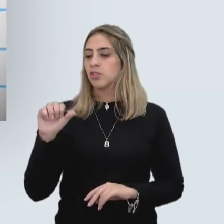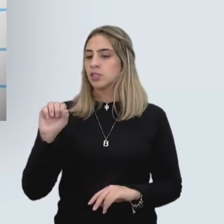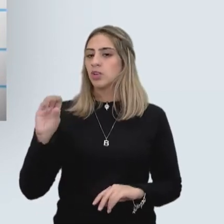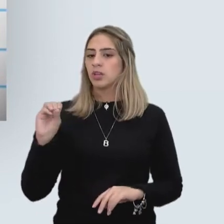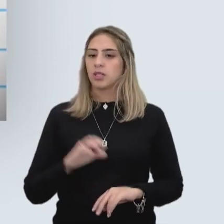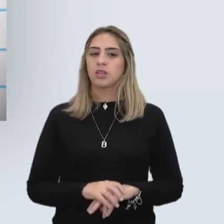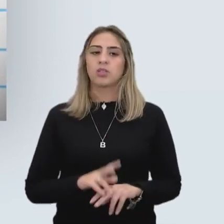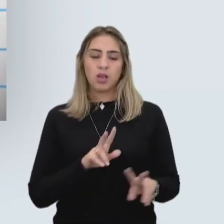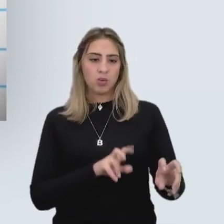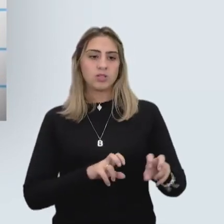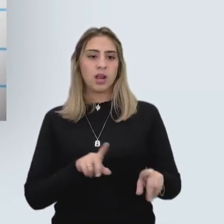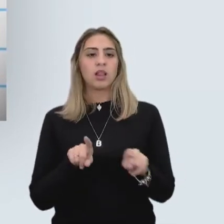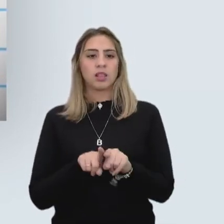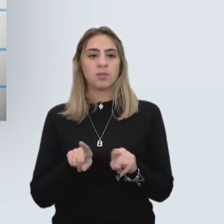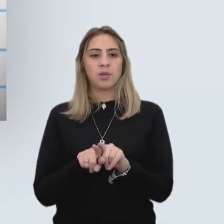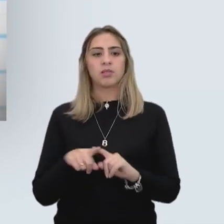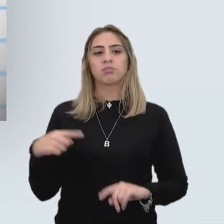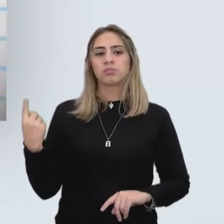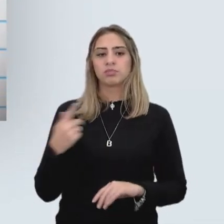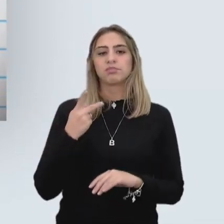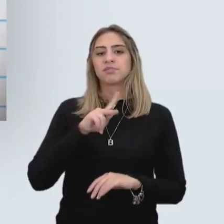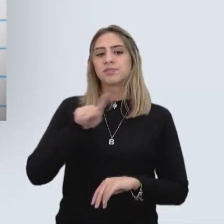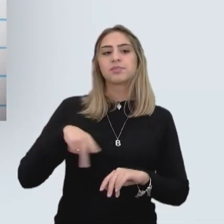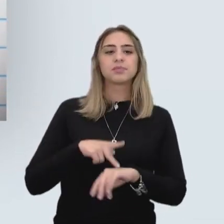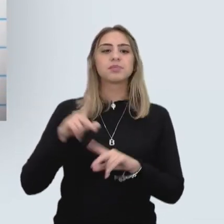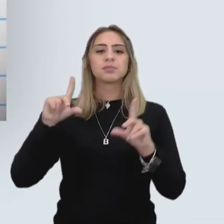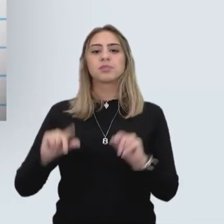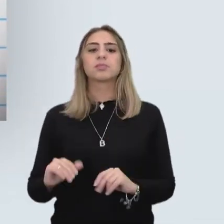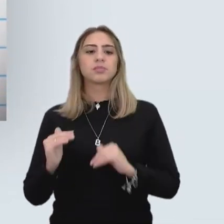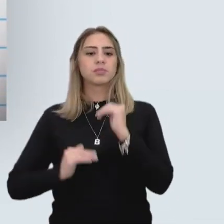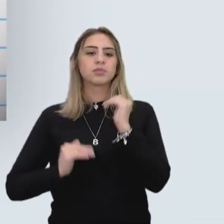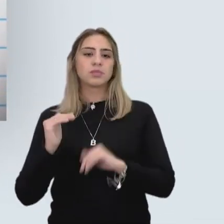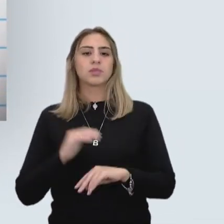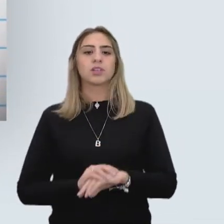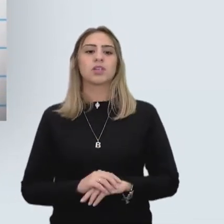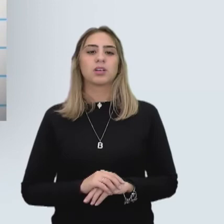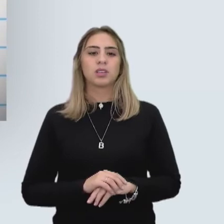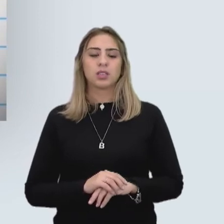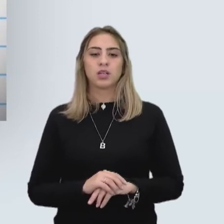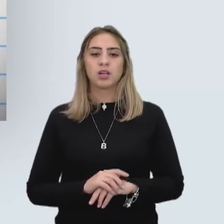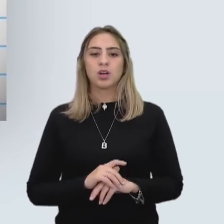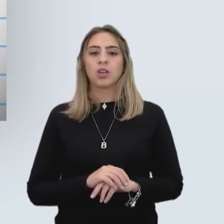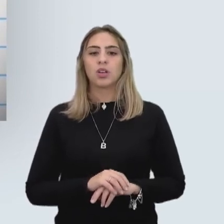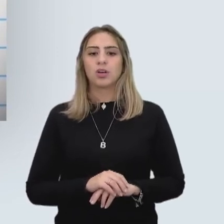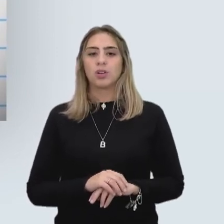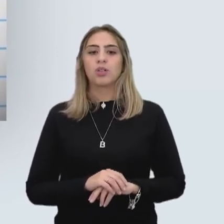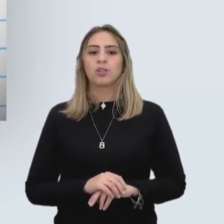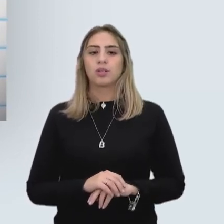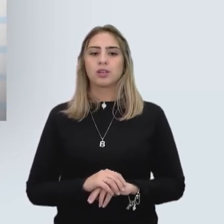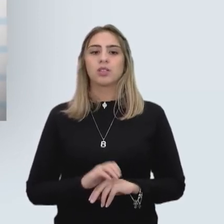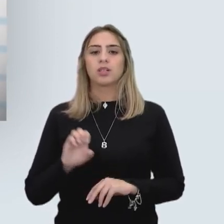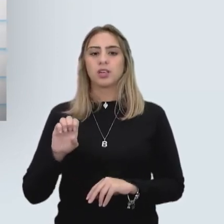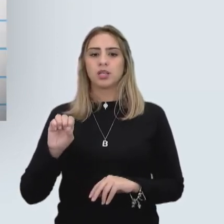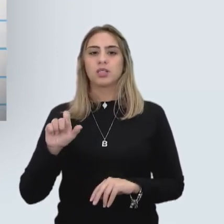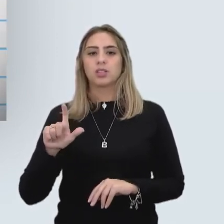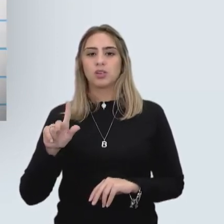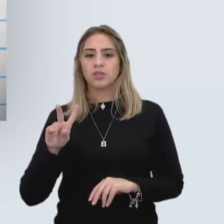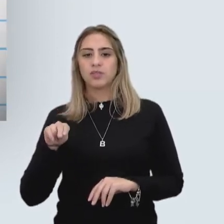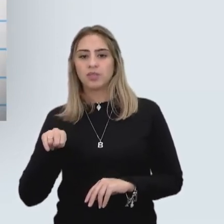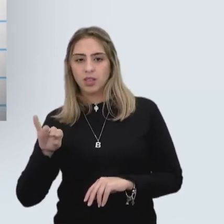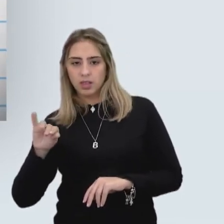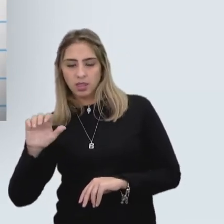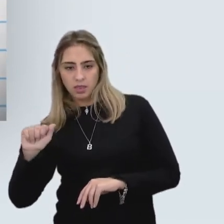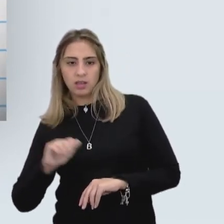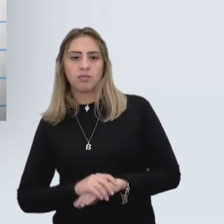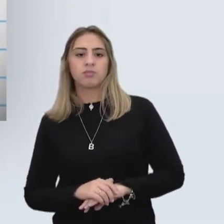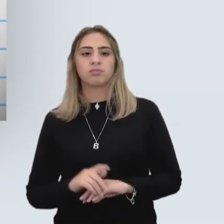Você saberia dizer quais são os países menos desiguais? São eles: Ucrânia, Eslovênia e Noruega. Para efeito de comparação, utilizando o mesmo